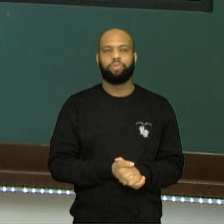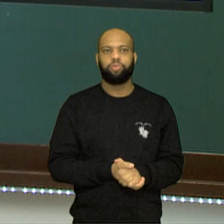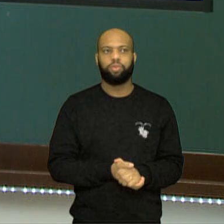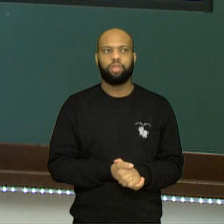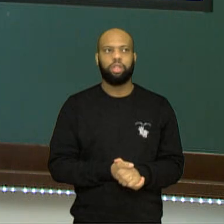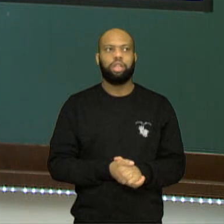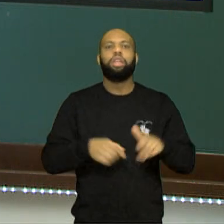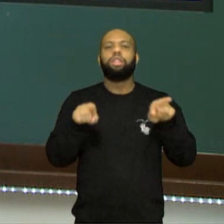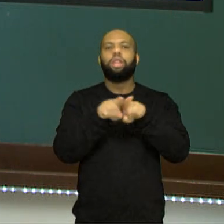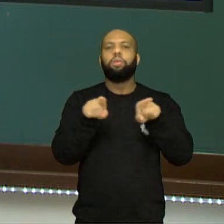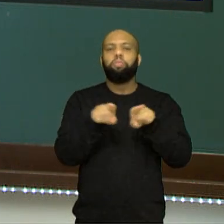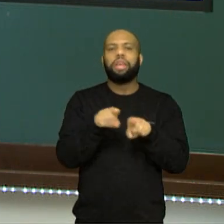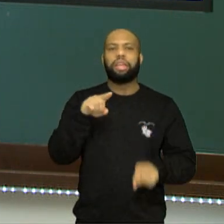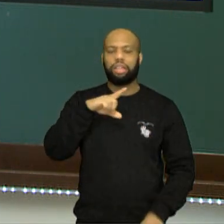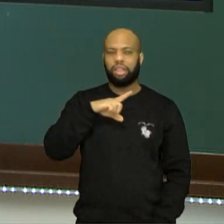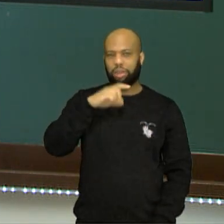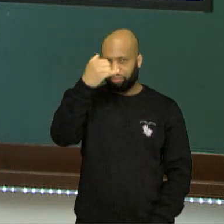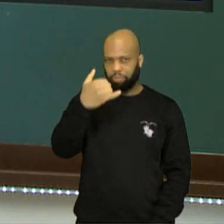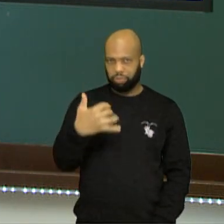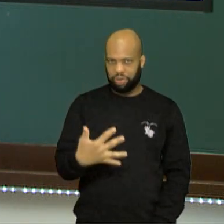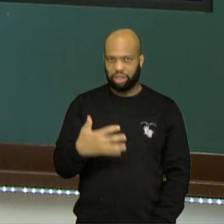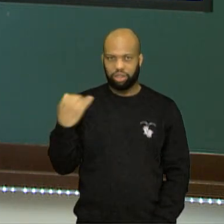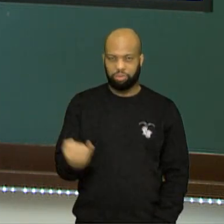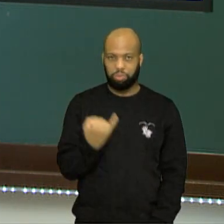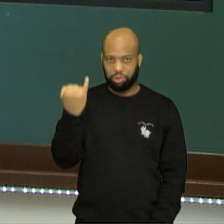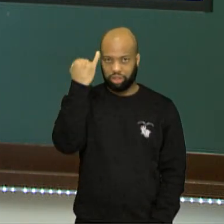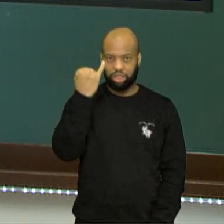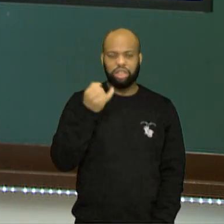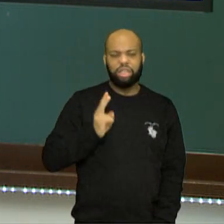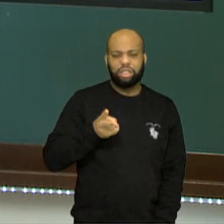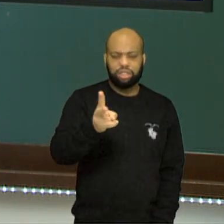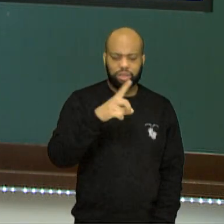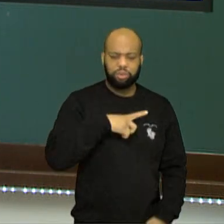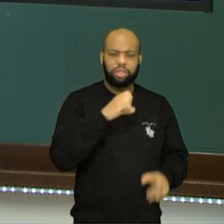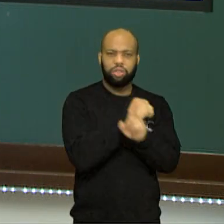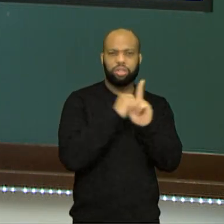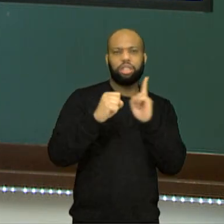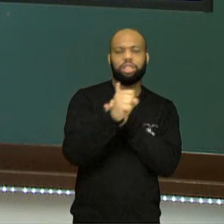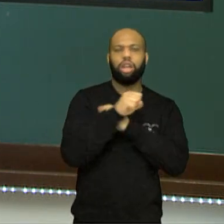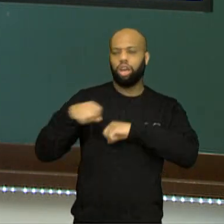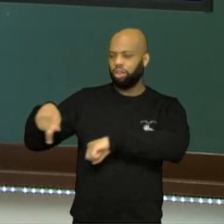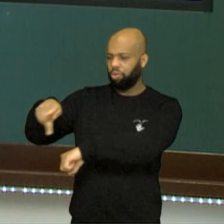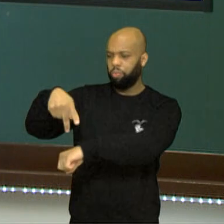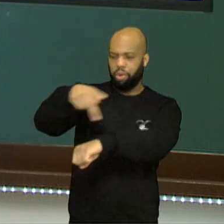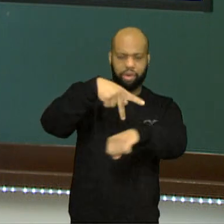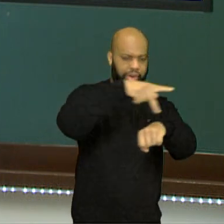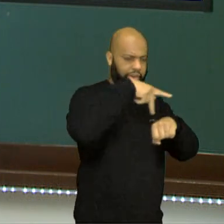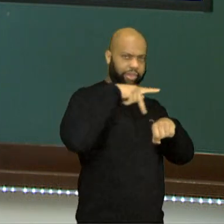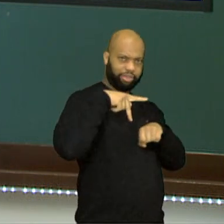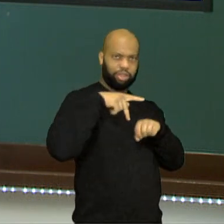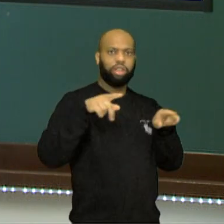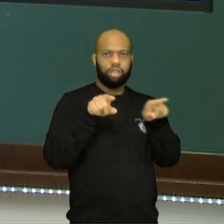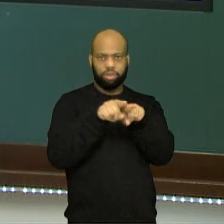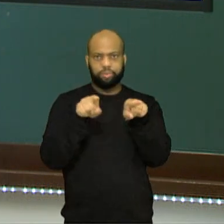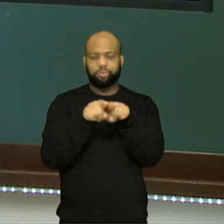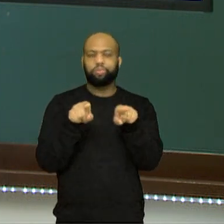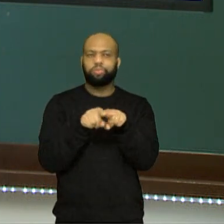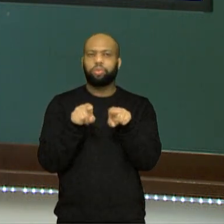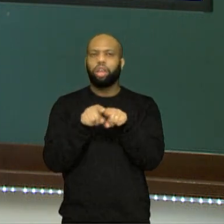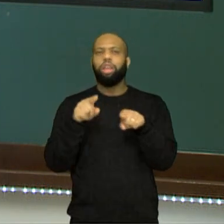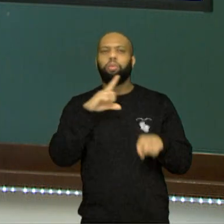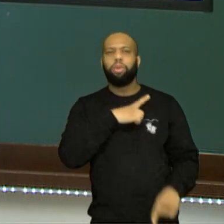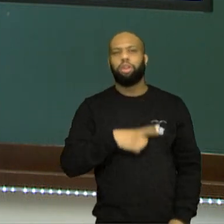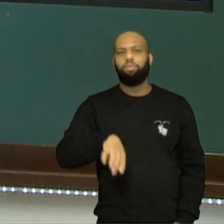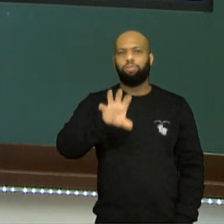Uma coisa que a gente tem, pessoal, nas sociedades, né, nos países e tudo mais, para ter